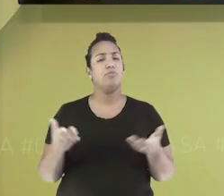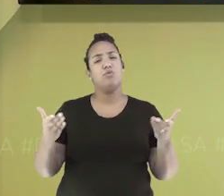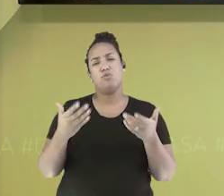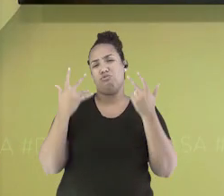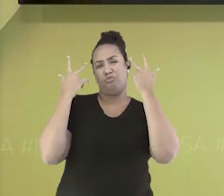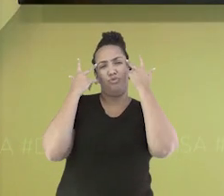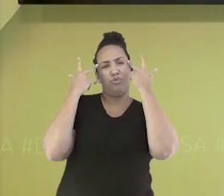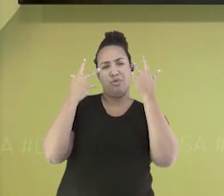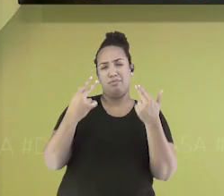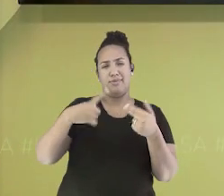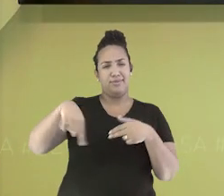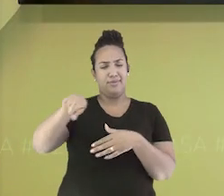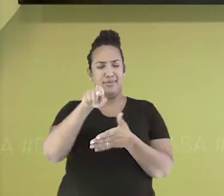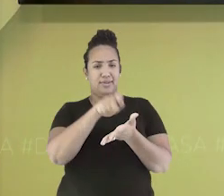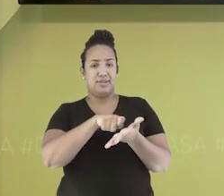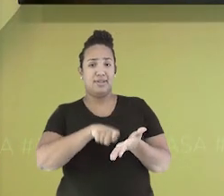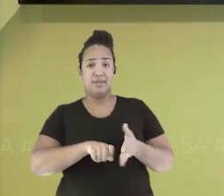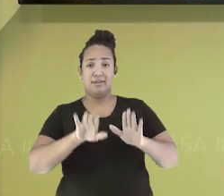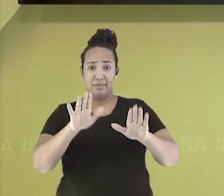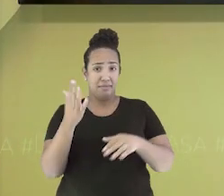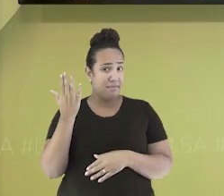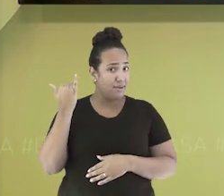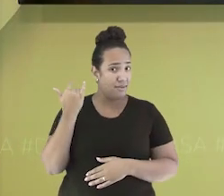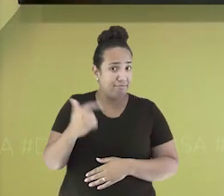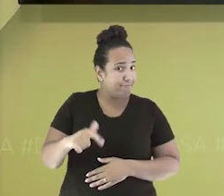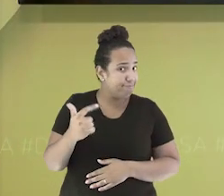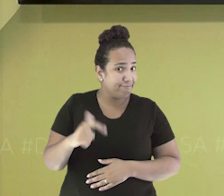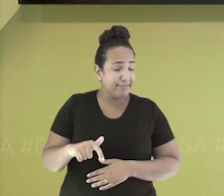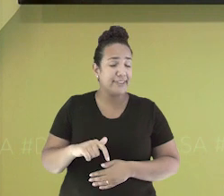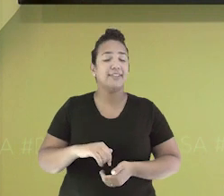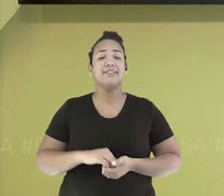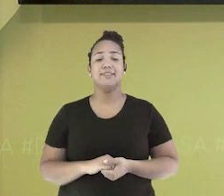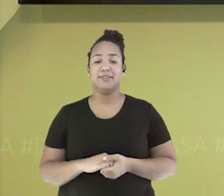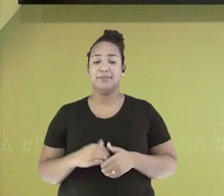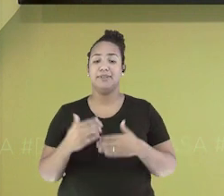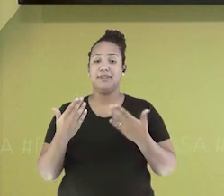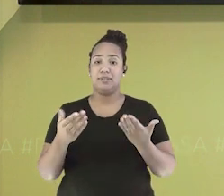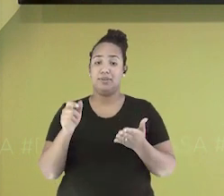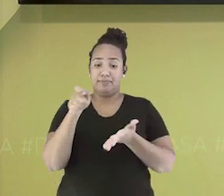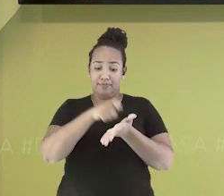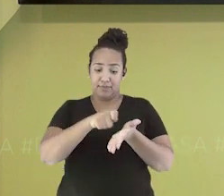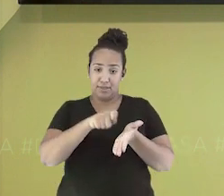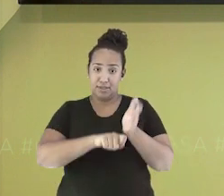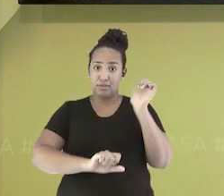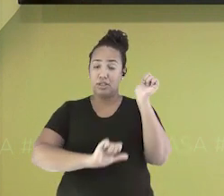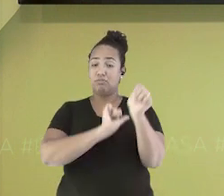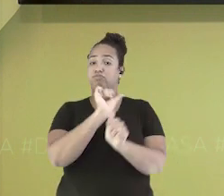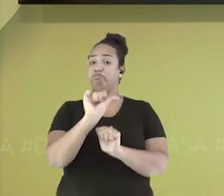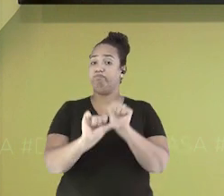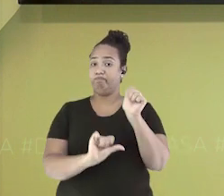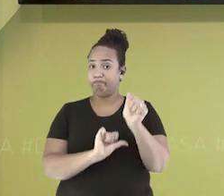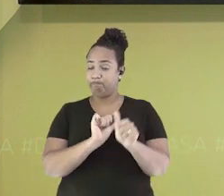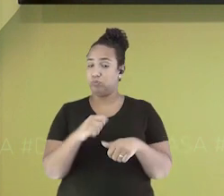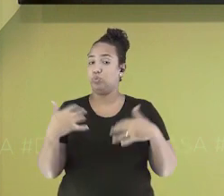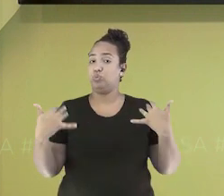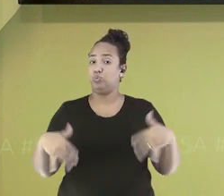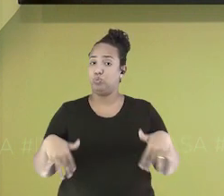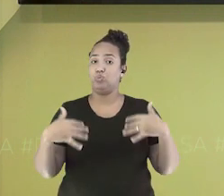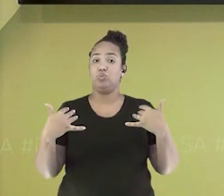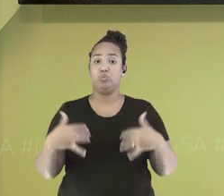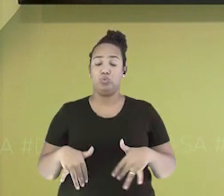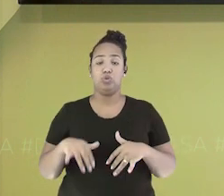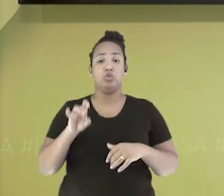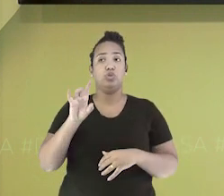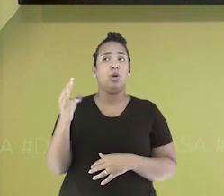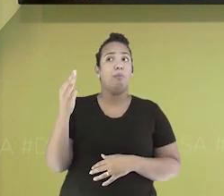coisa muito natural para a gente essa questão, mas não naquele tempo. Foi uma grande mudança poder registrar as coisas ao invés de